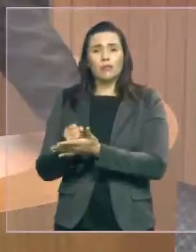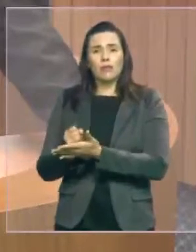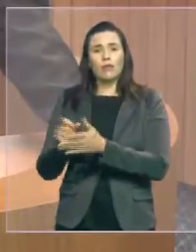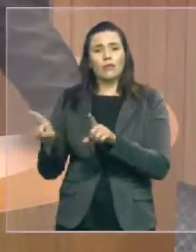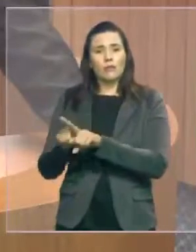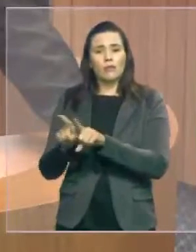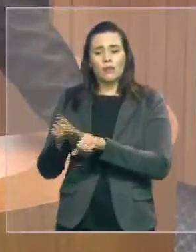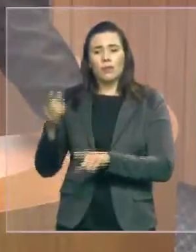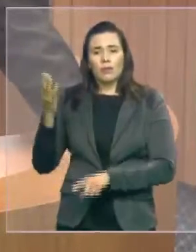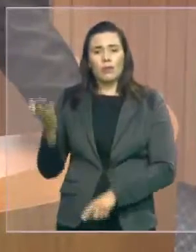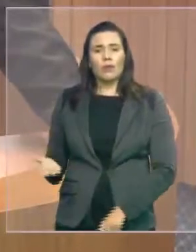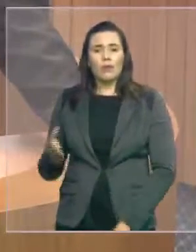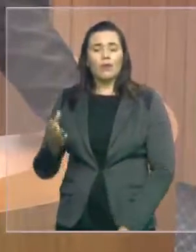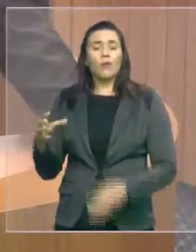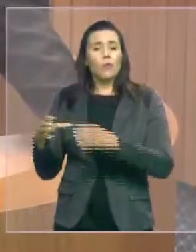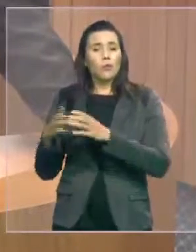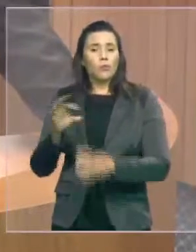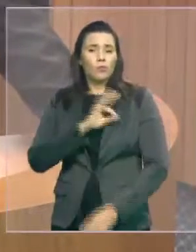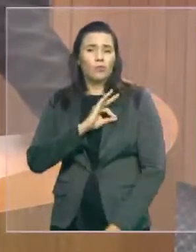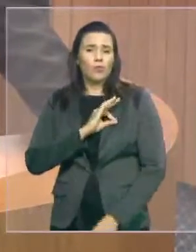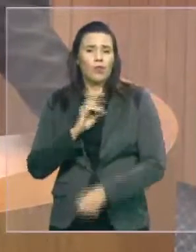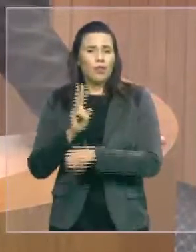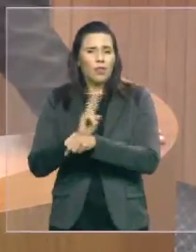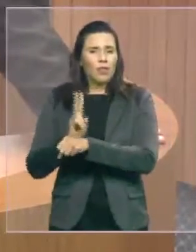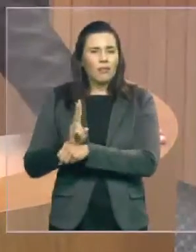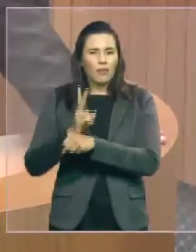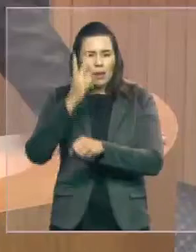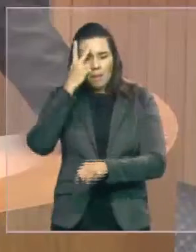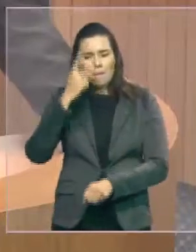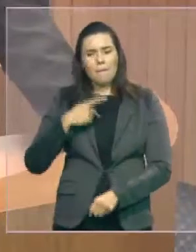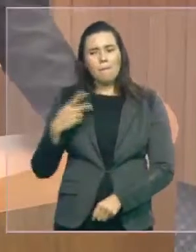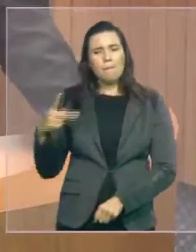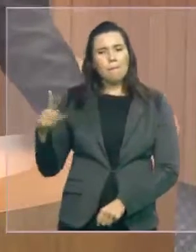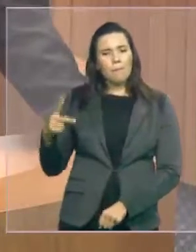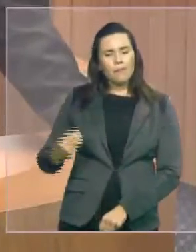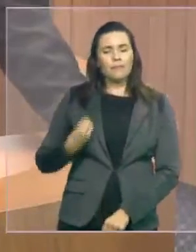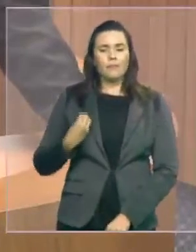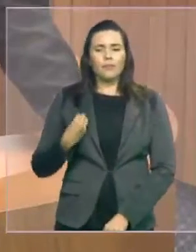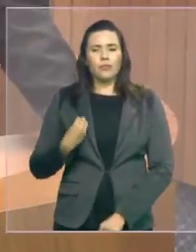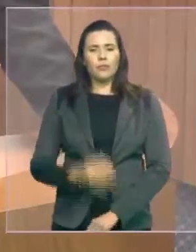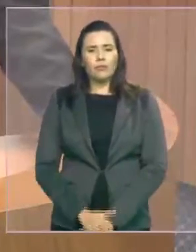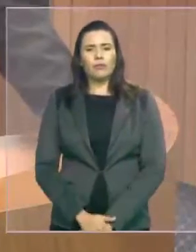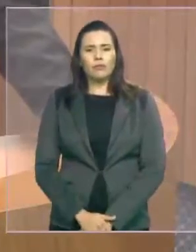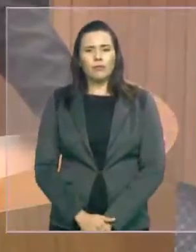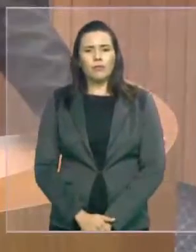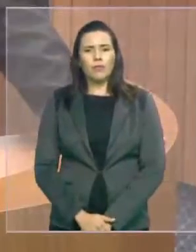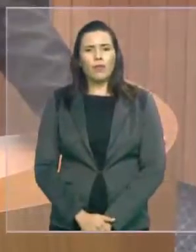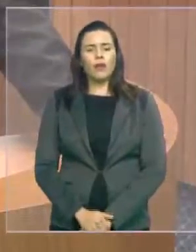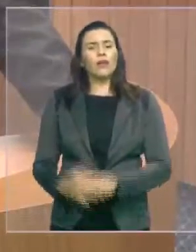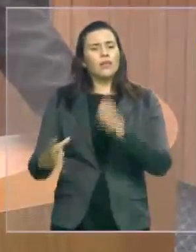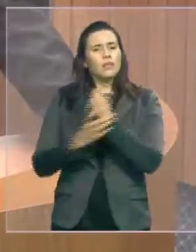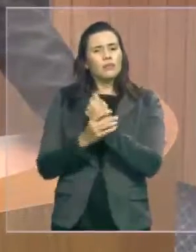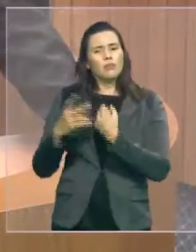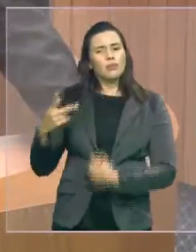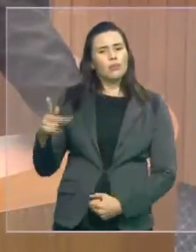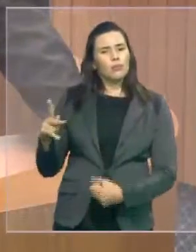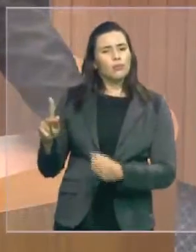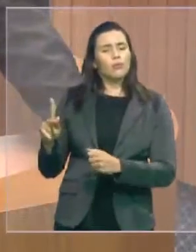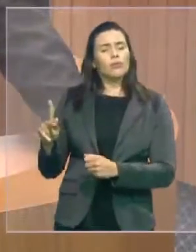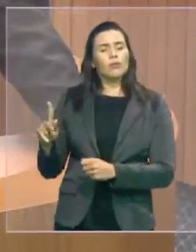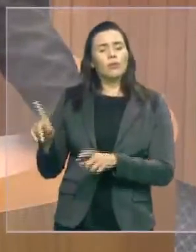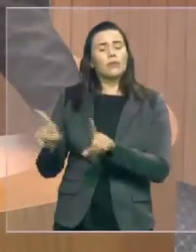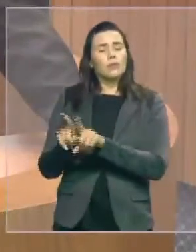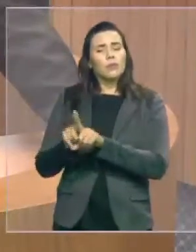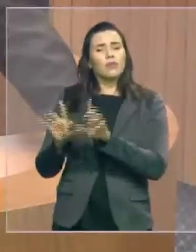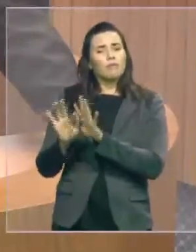Que este policial possa ter sua arma para a sua própria segurança e também para a segurança de outrem. É inadmissível